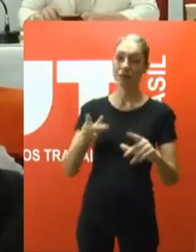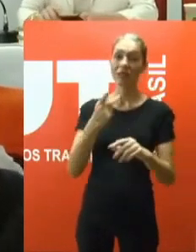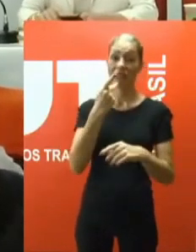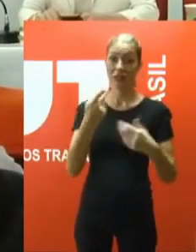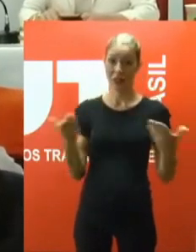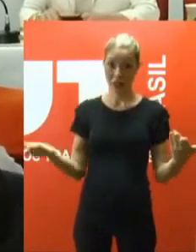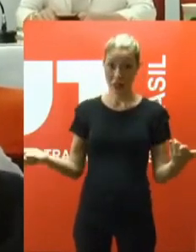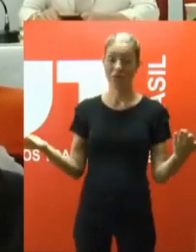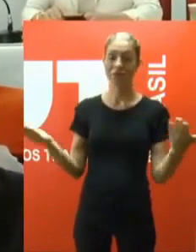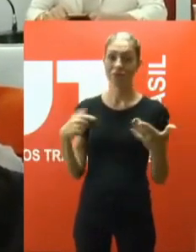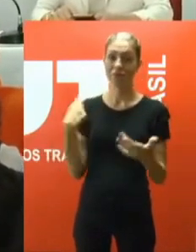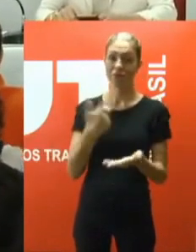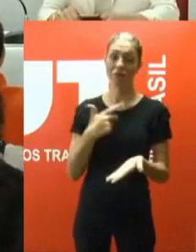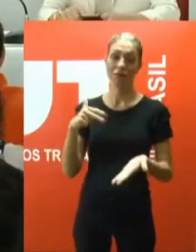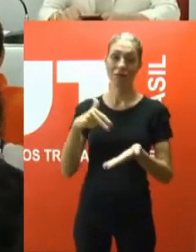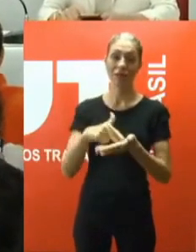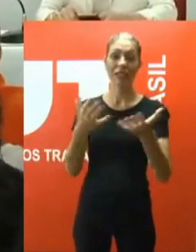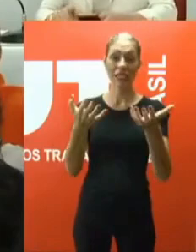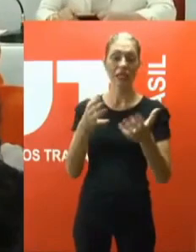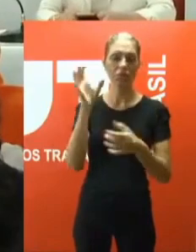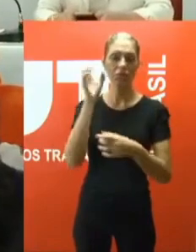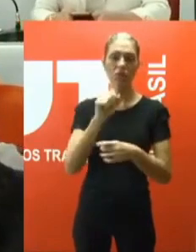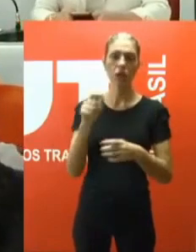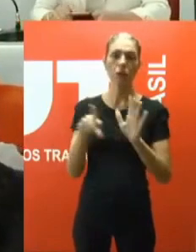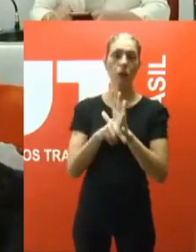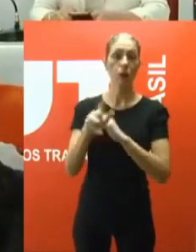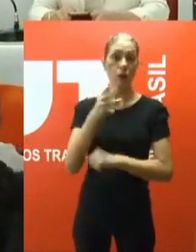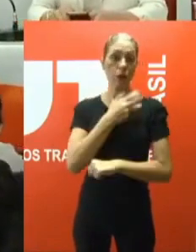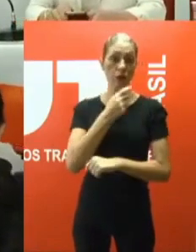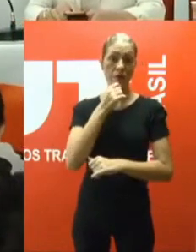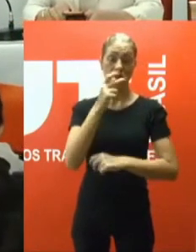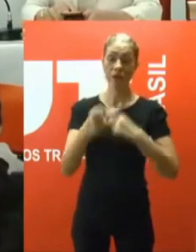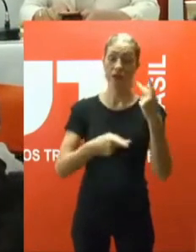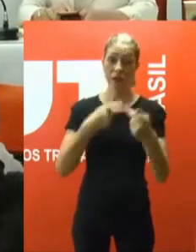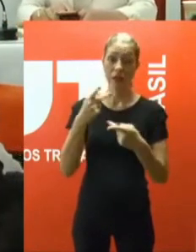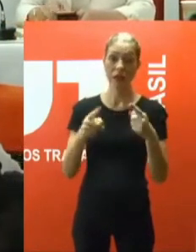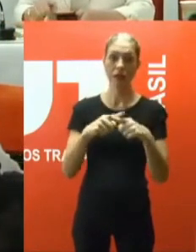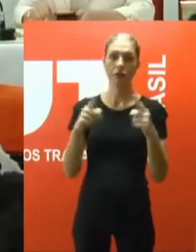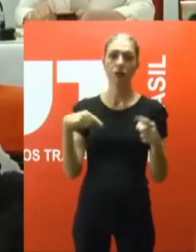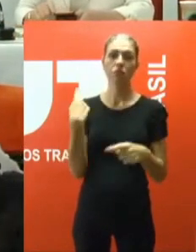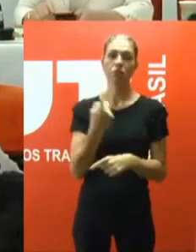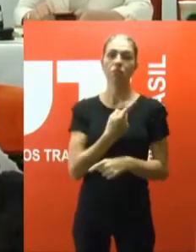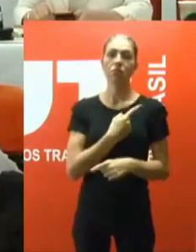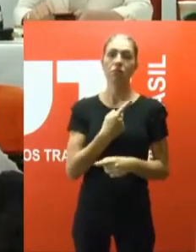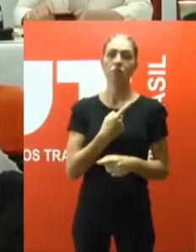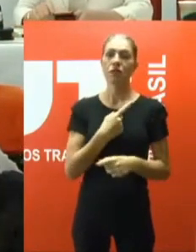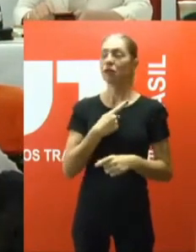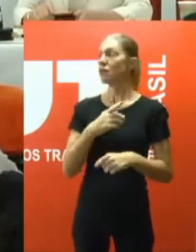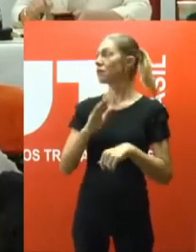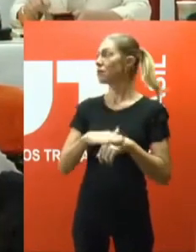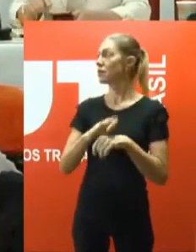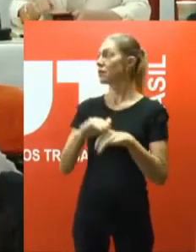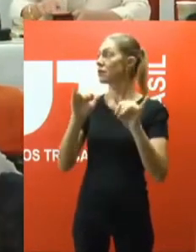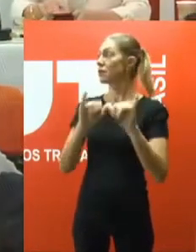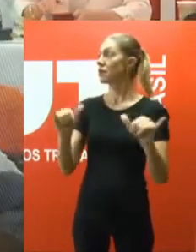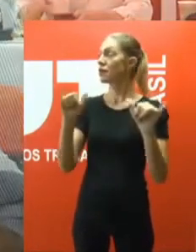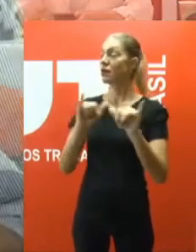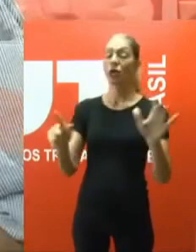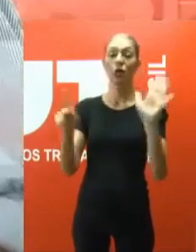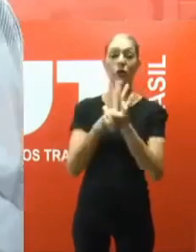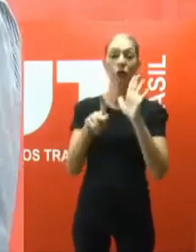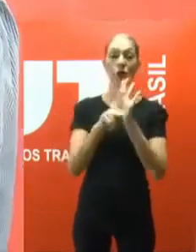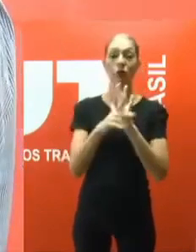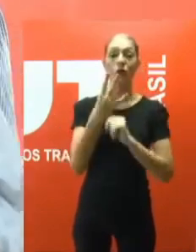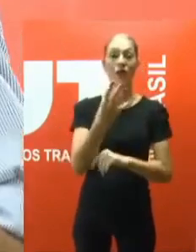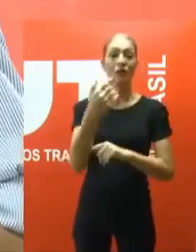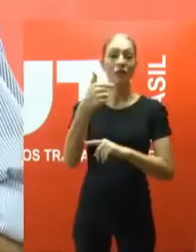escutar o Lula, então vai ser bem, uma saudação bem rápida. Eu trago aqui a saudação das nossas 49 centrais sindicais filiadas nas Américas,